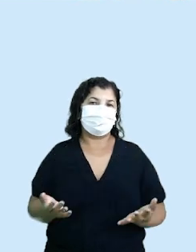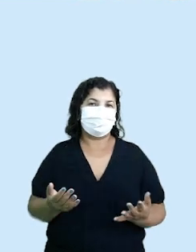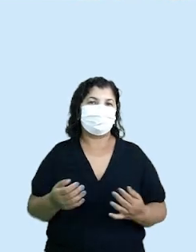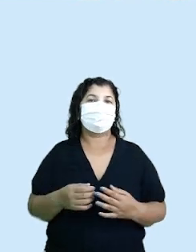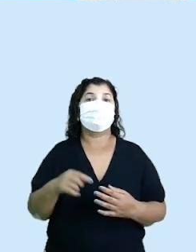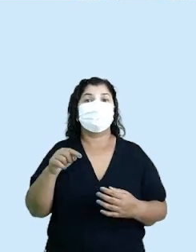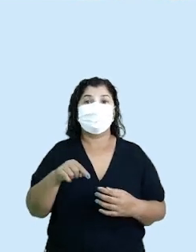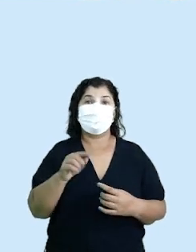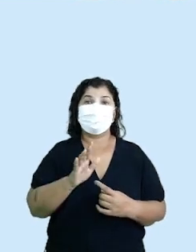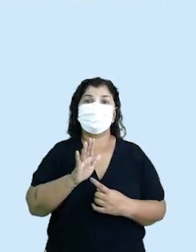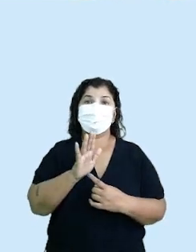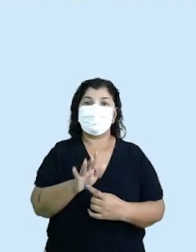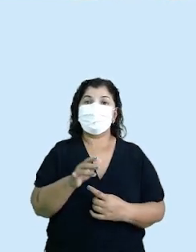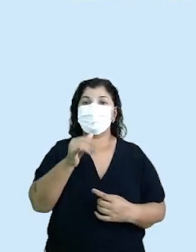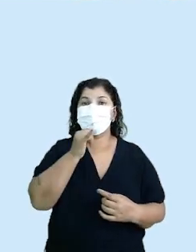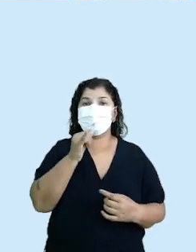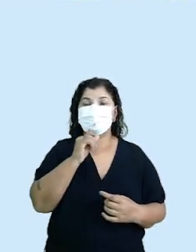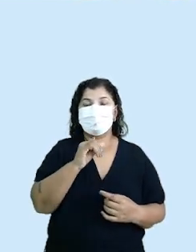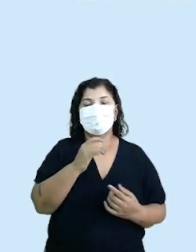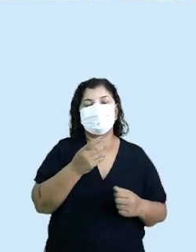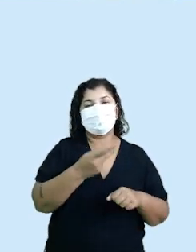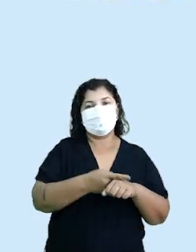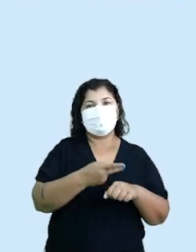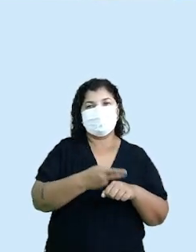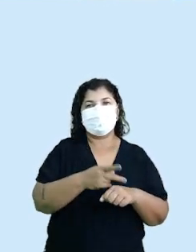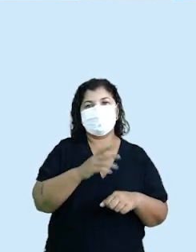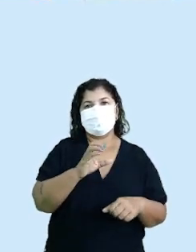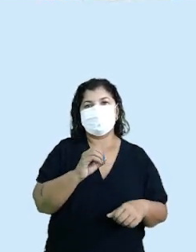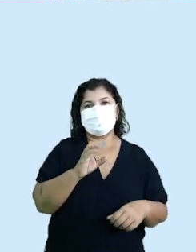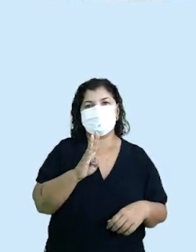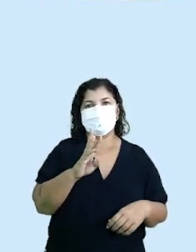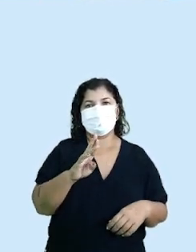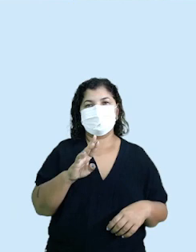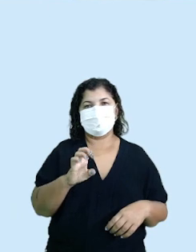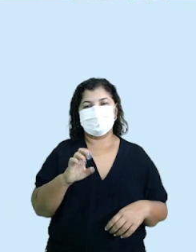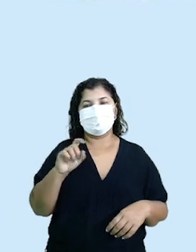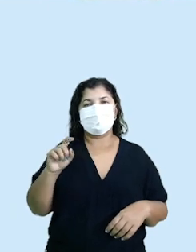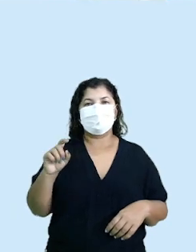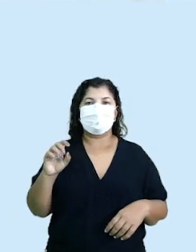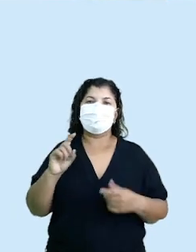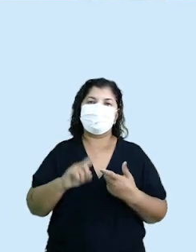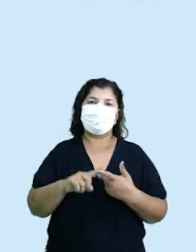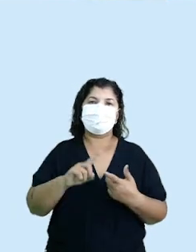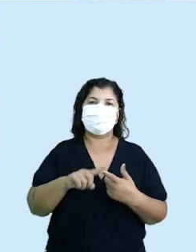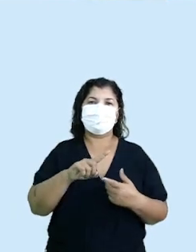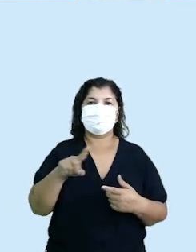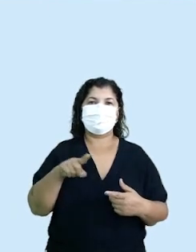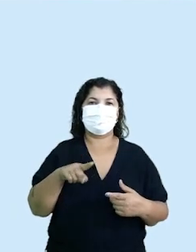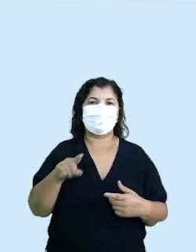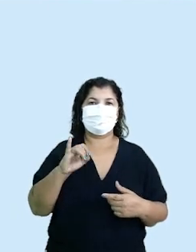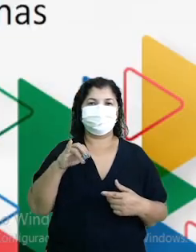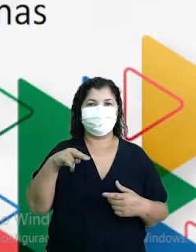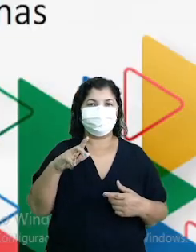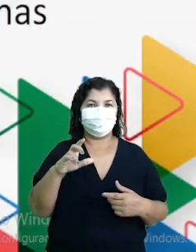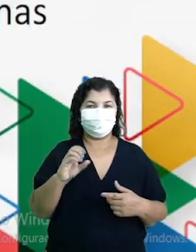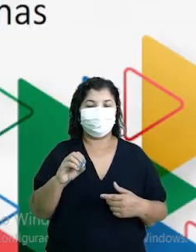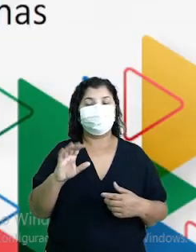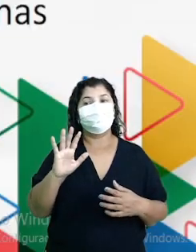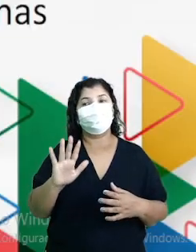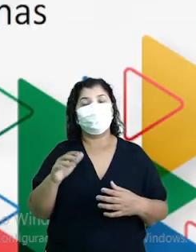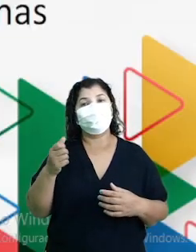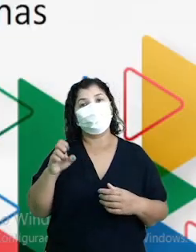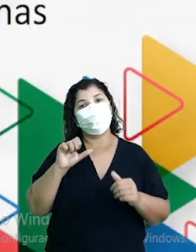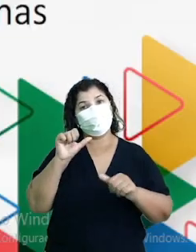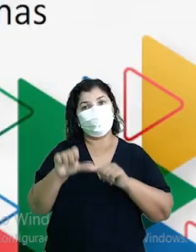pegando um exemplo do cobre e do zinco, mas se eu mudo os metais, eu mudo também a voltagem, tá? No